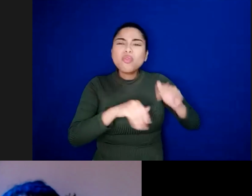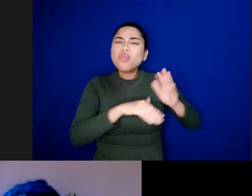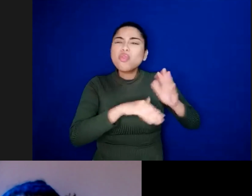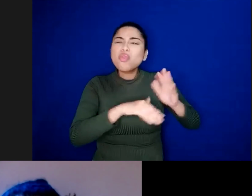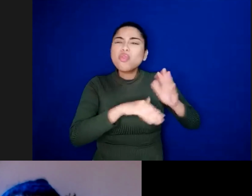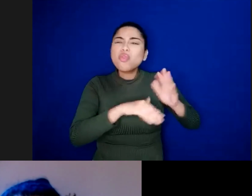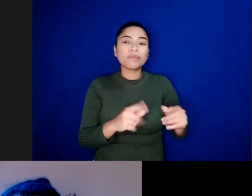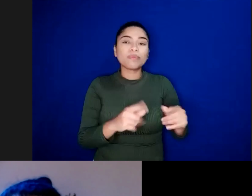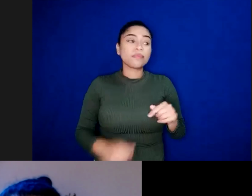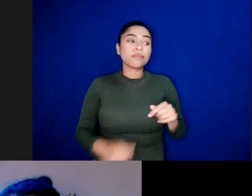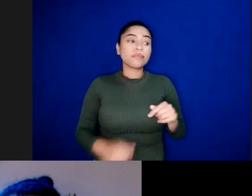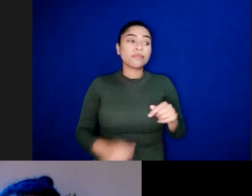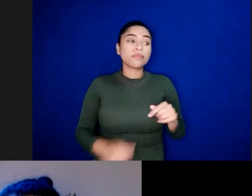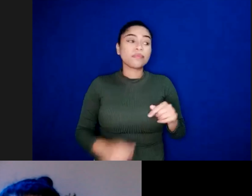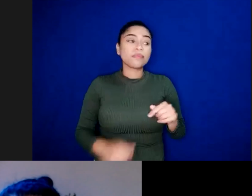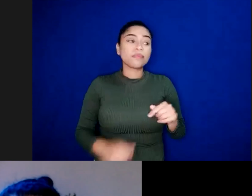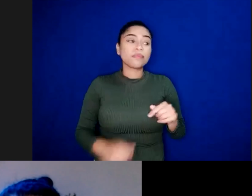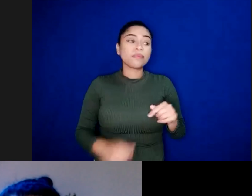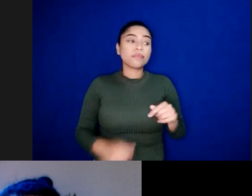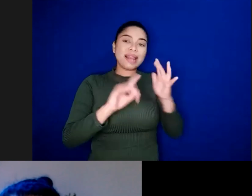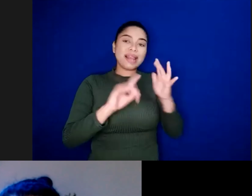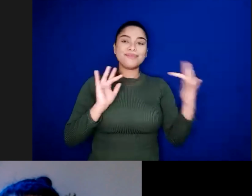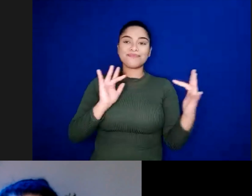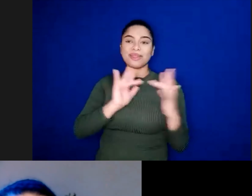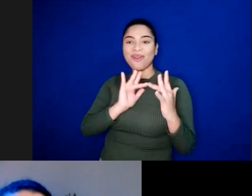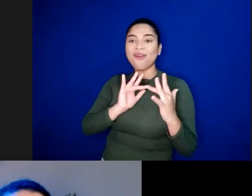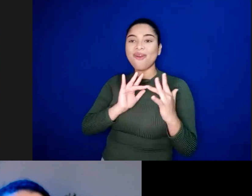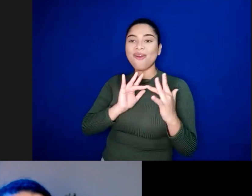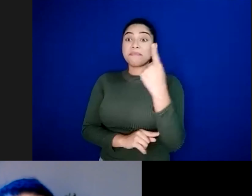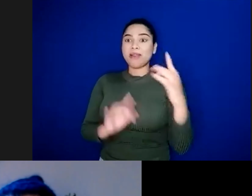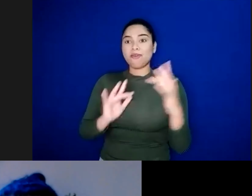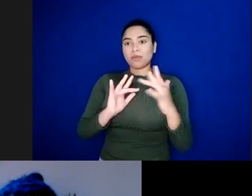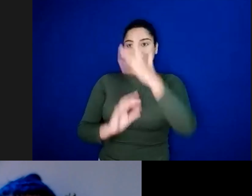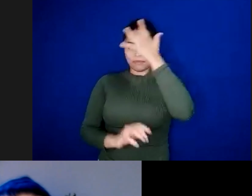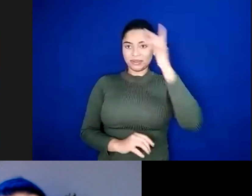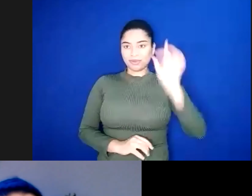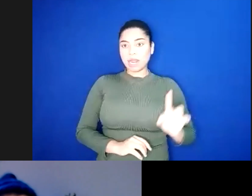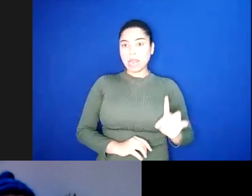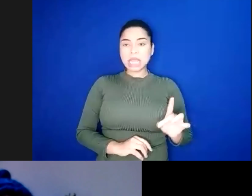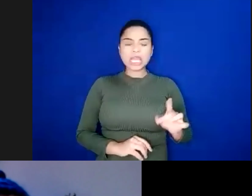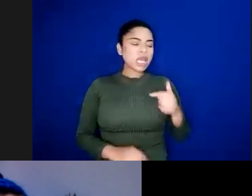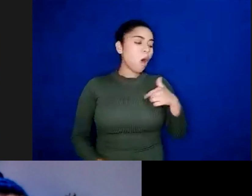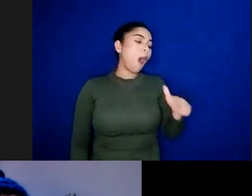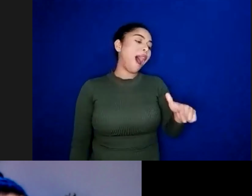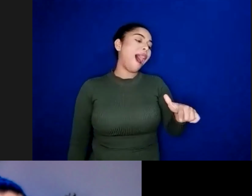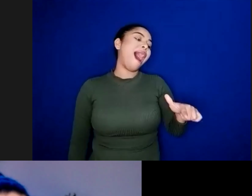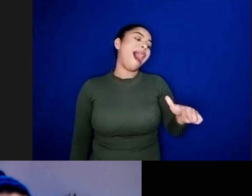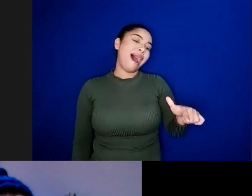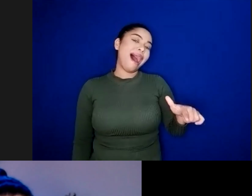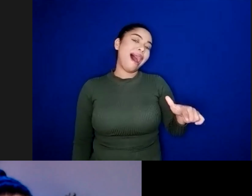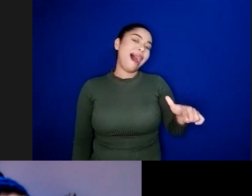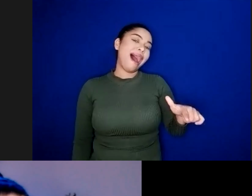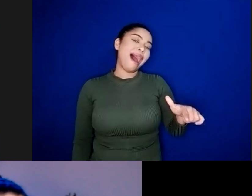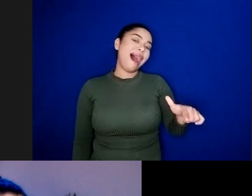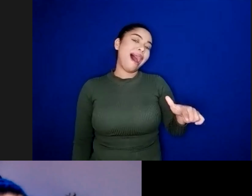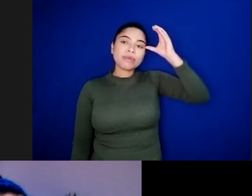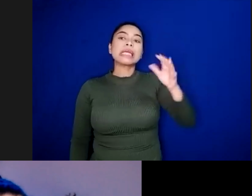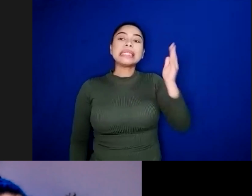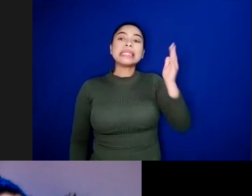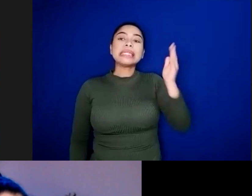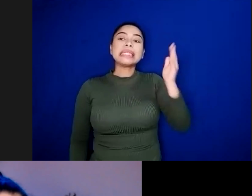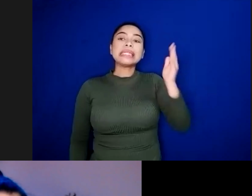ali o meu primeiro contato com pessoas com deficiência e que aquilo me formou como profissional ao mesmo tempo